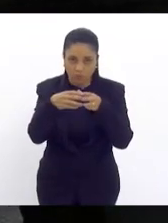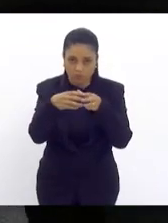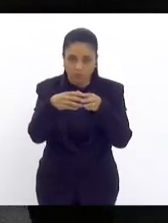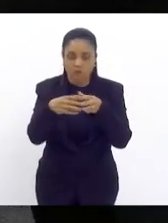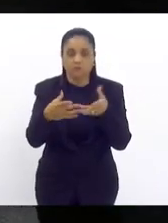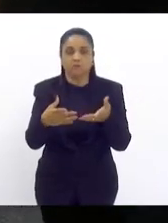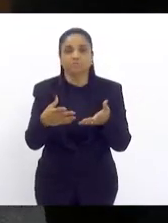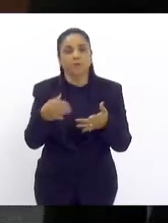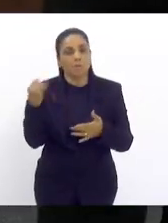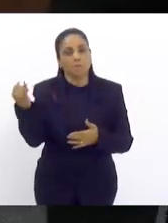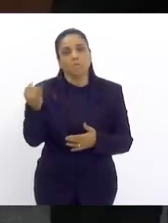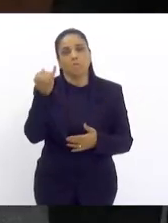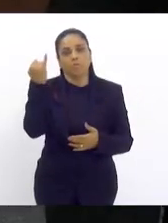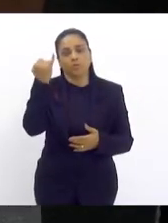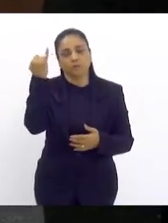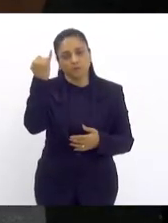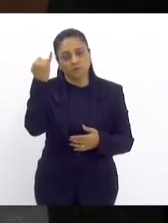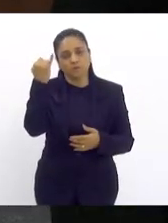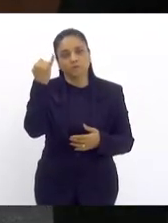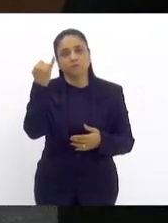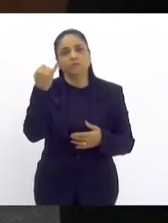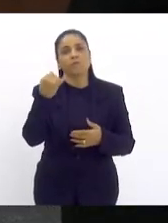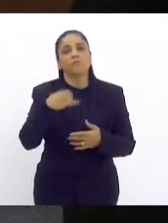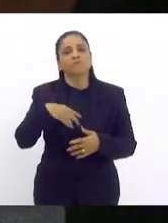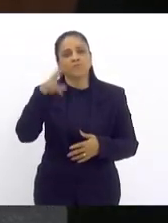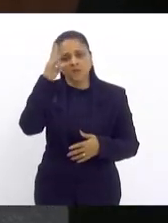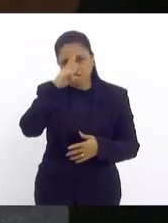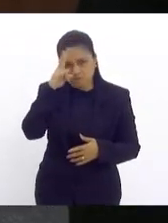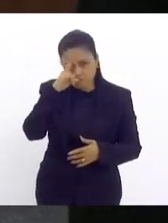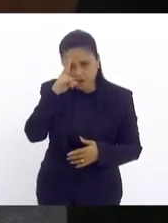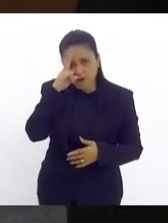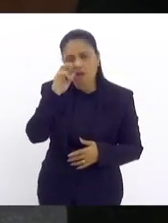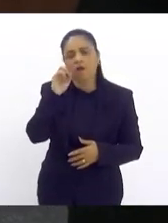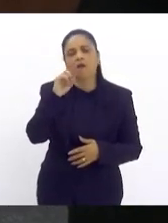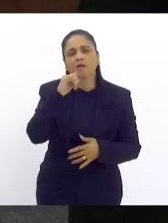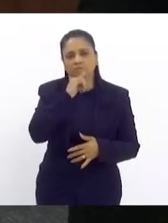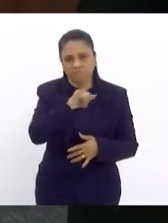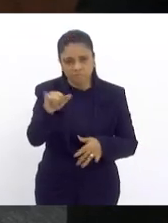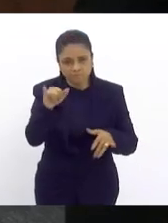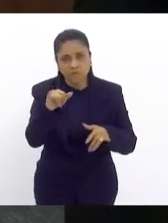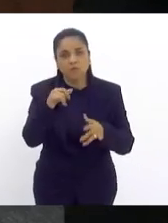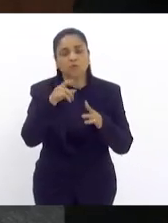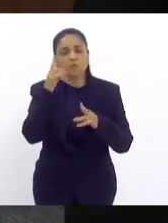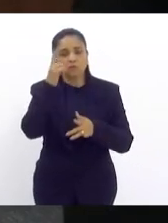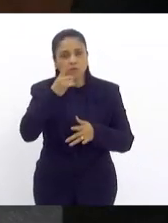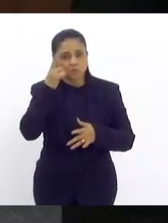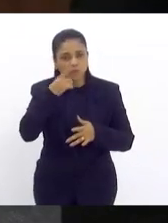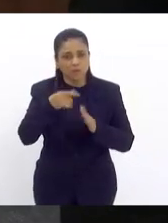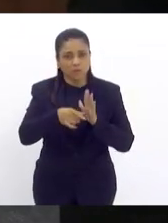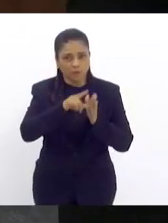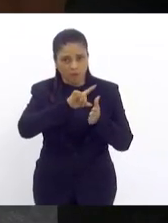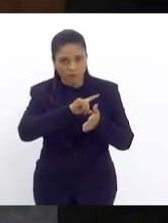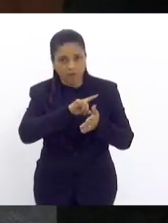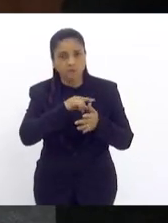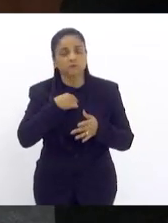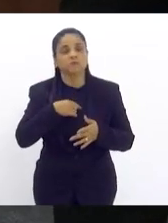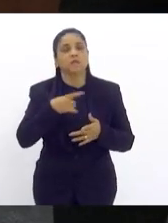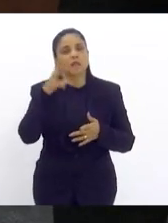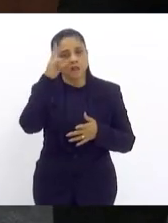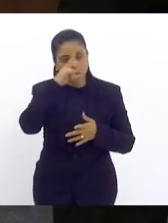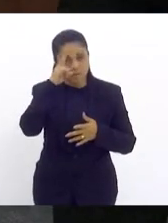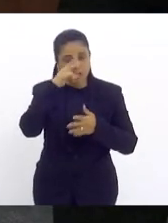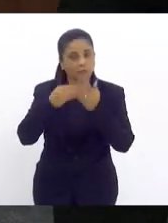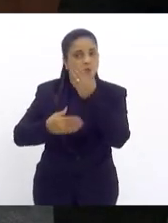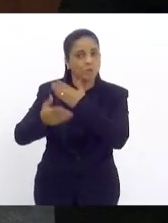é o mais importante que a gente carrega e vale sempre lembrar assim ao contrário do que falou o deputado anterior acho que vale a gente lembrar do passado